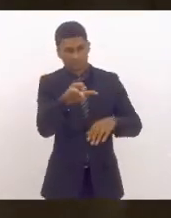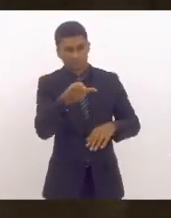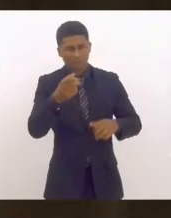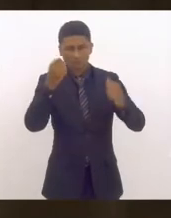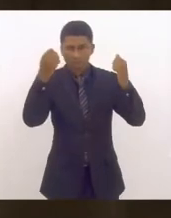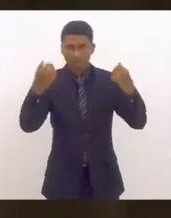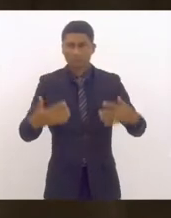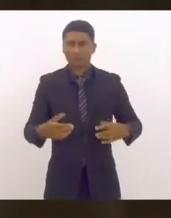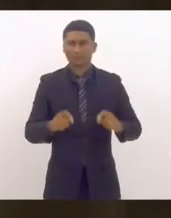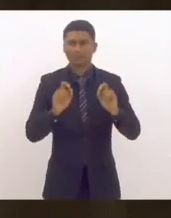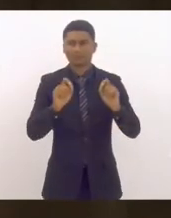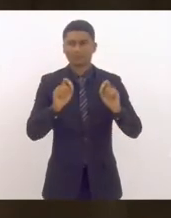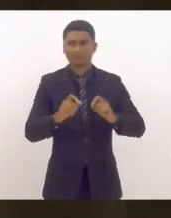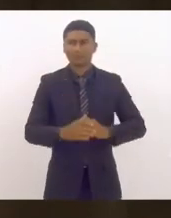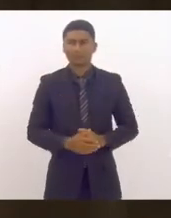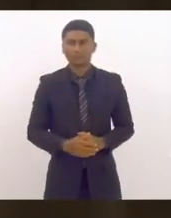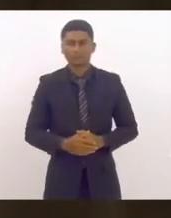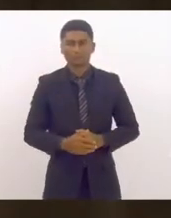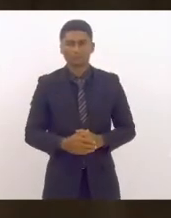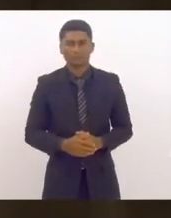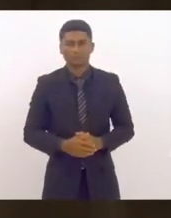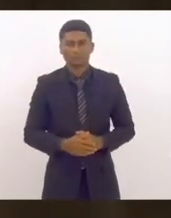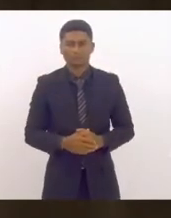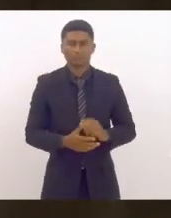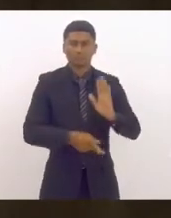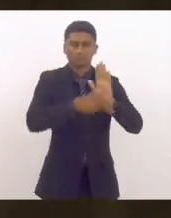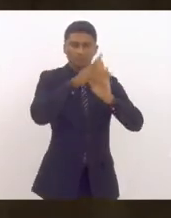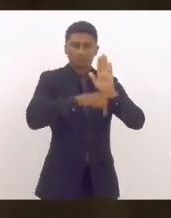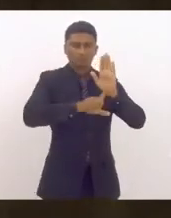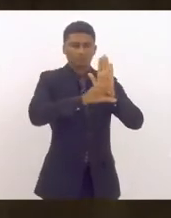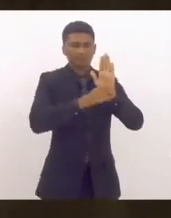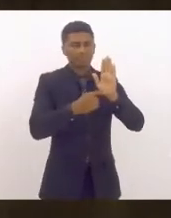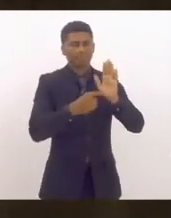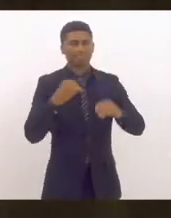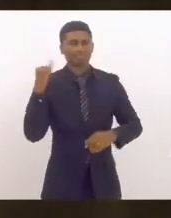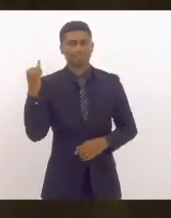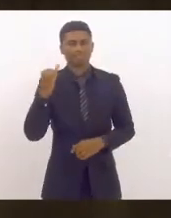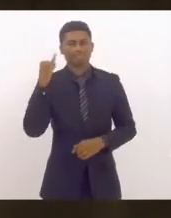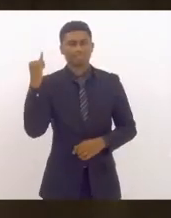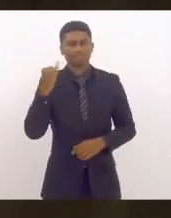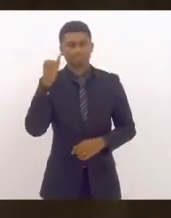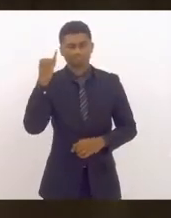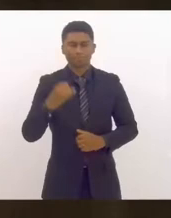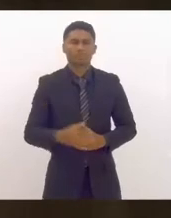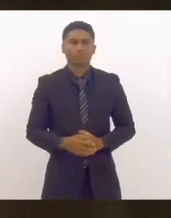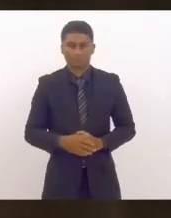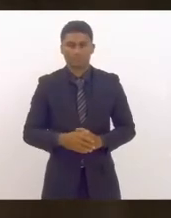da importância desse projeto. Porque